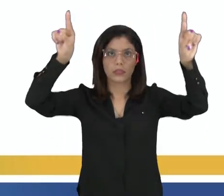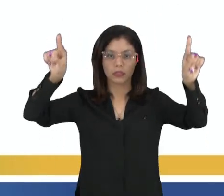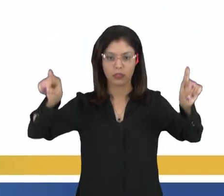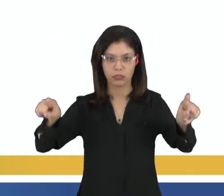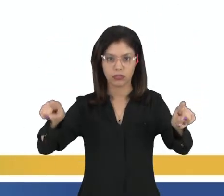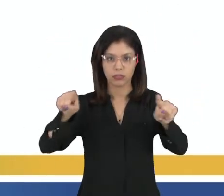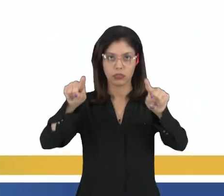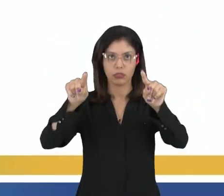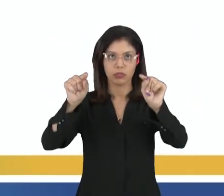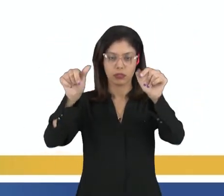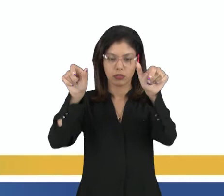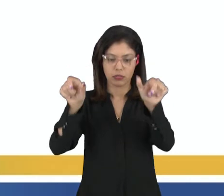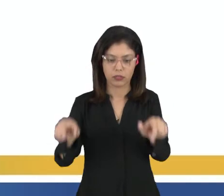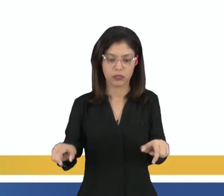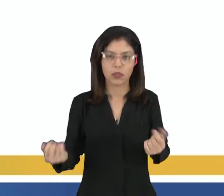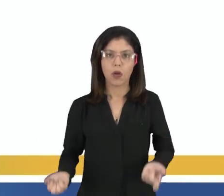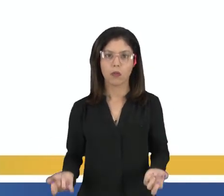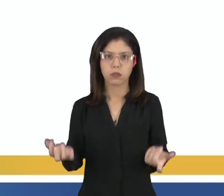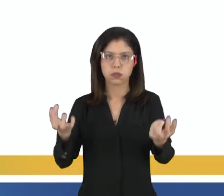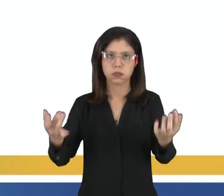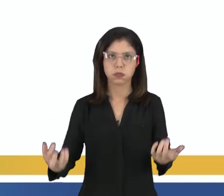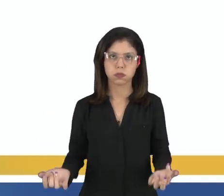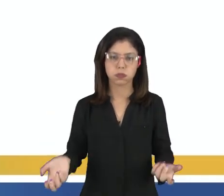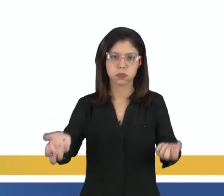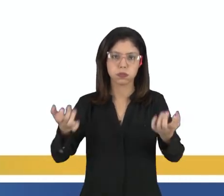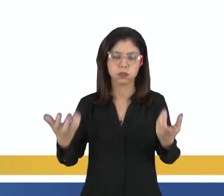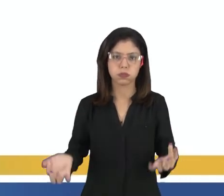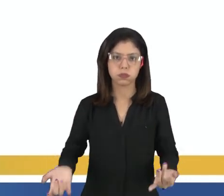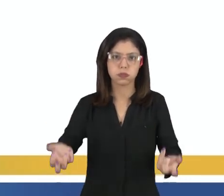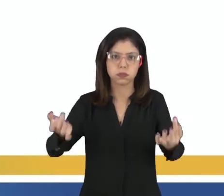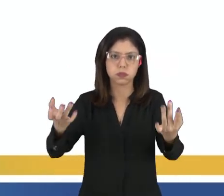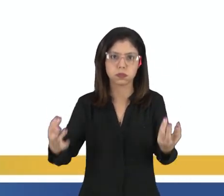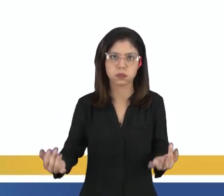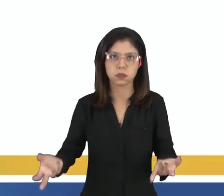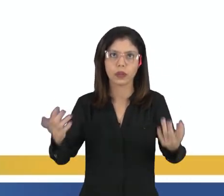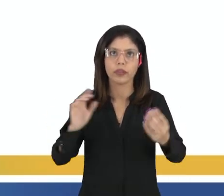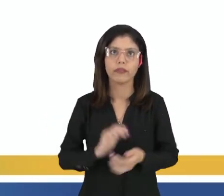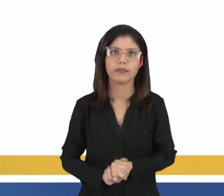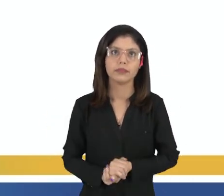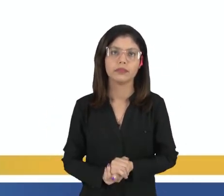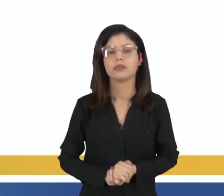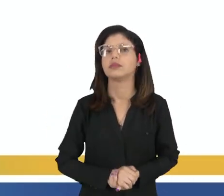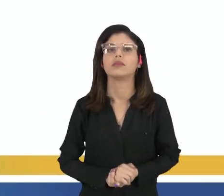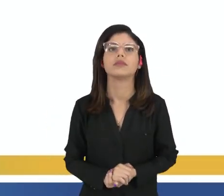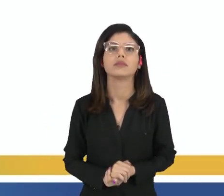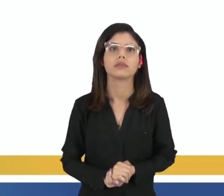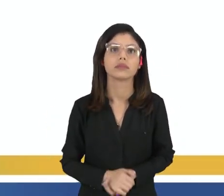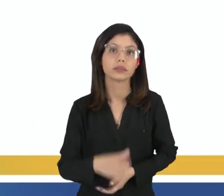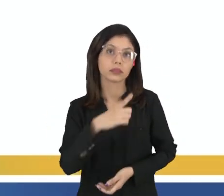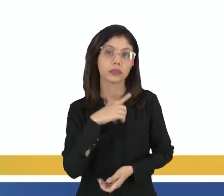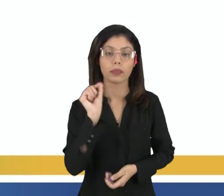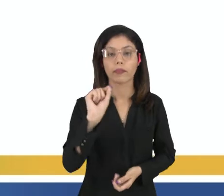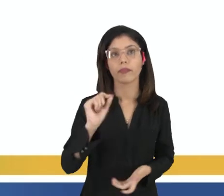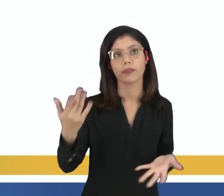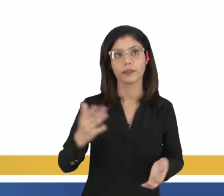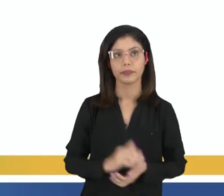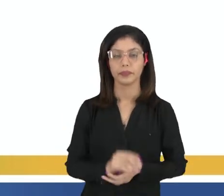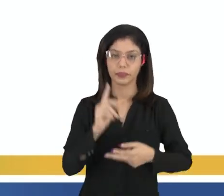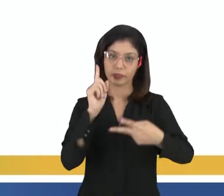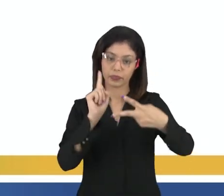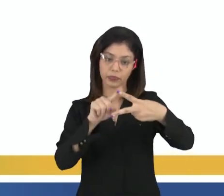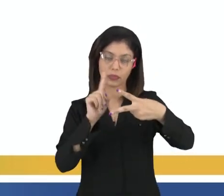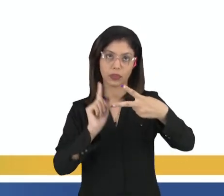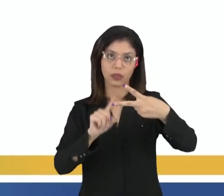e transformando em energia química, representado aqui no interior da cuba eletrolítica. Então, nós temos aqui